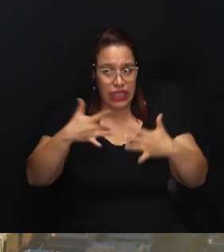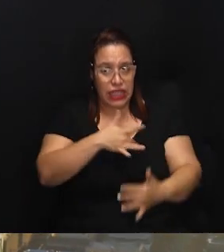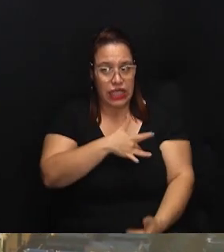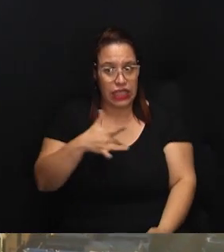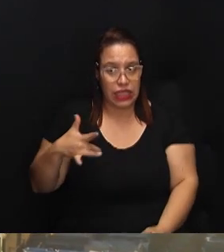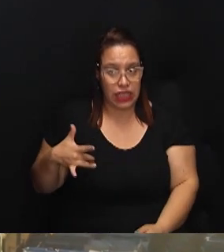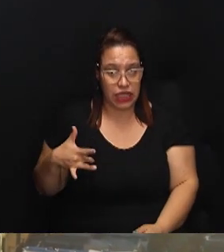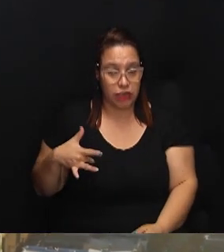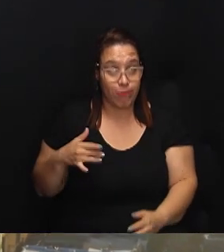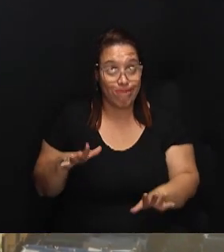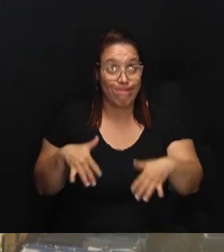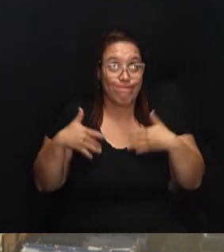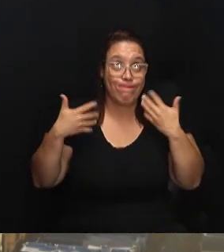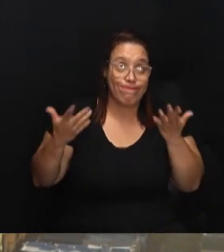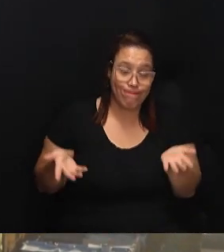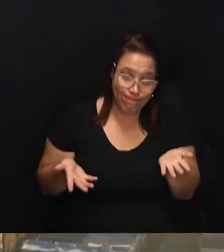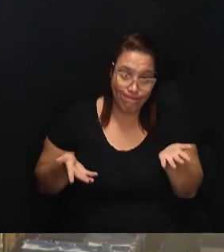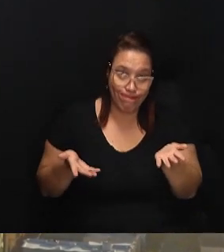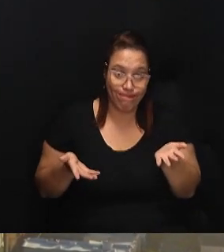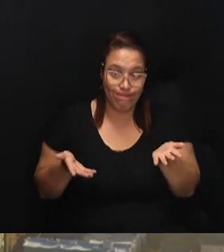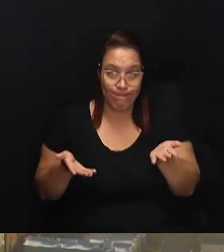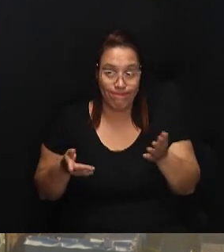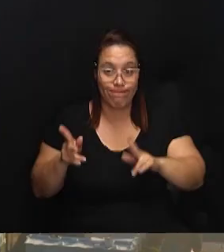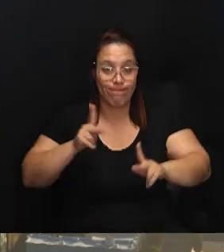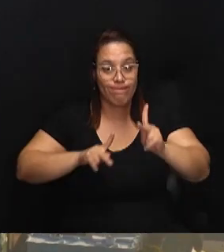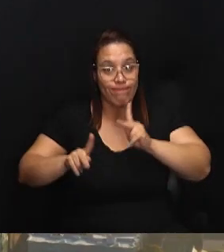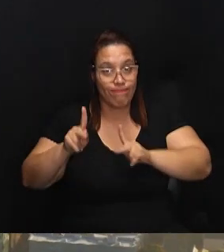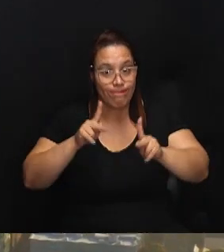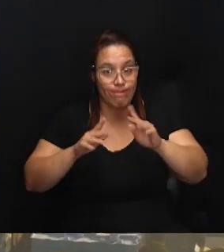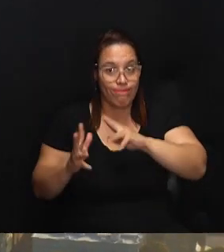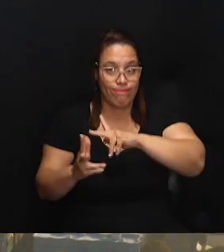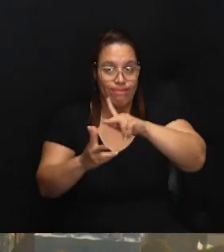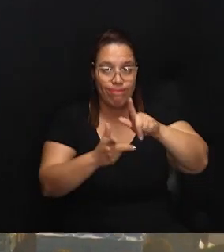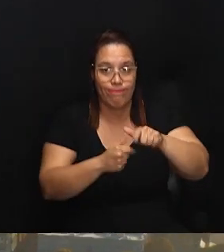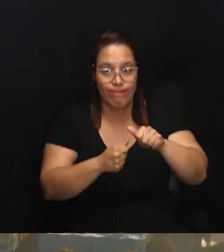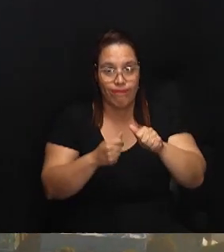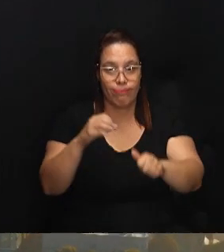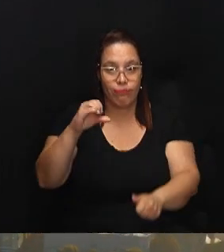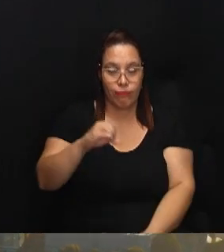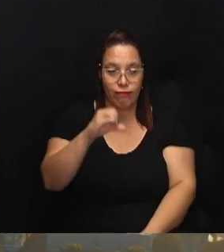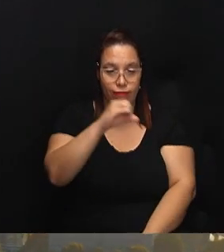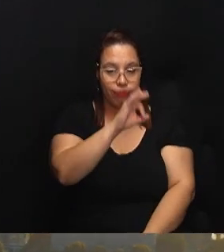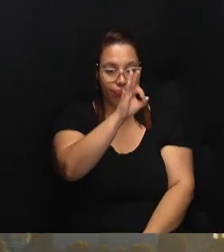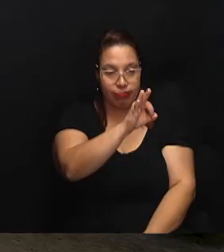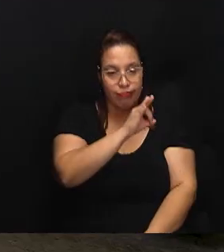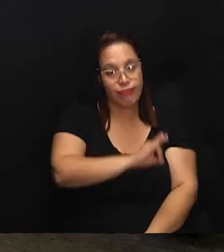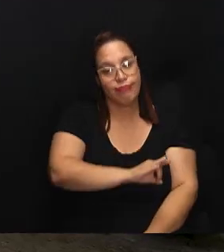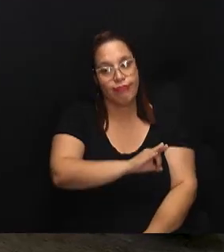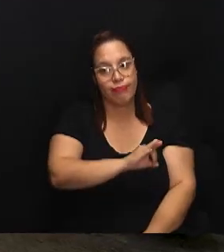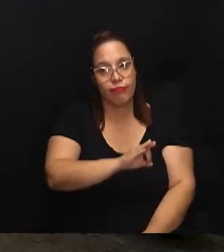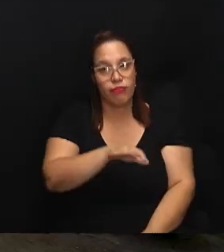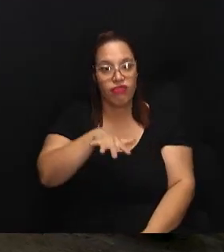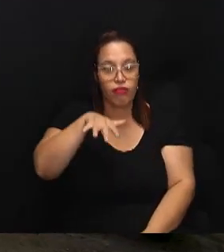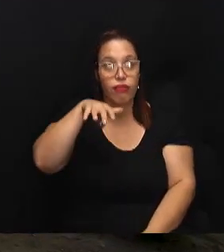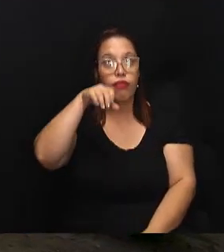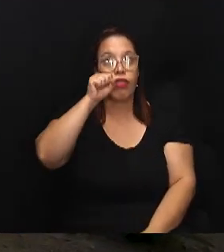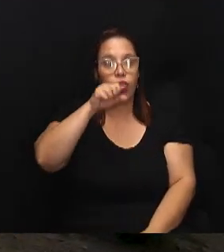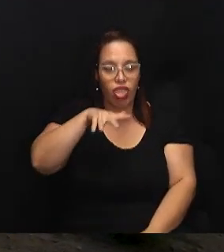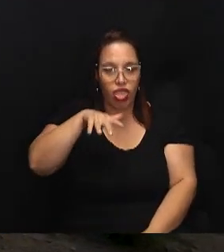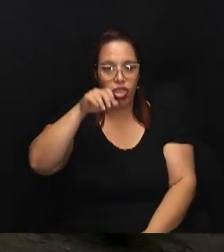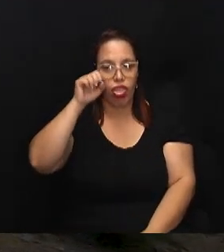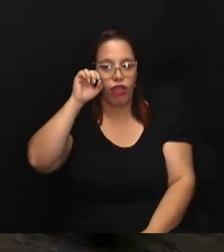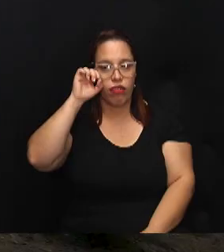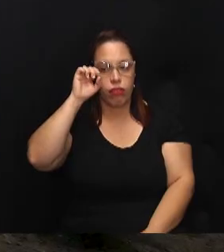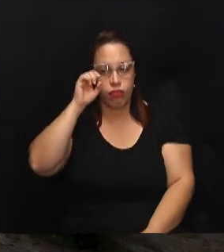grande risco ambiental para a saúde. Apesar disso, quase toda a população mundial,